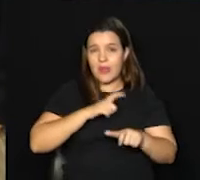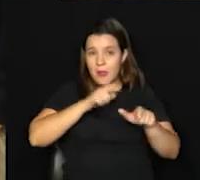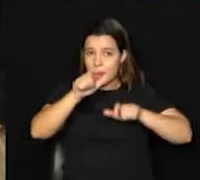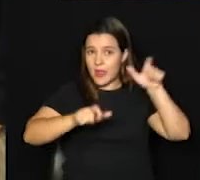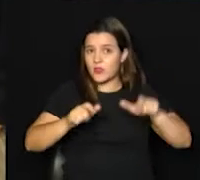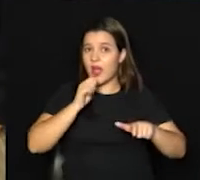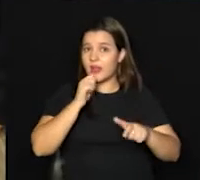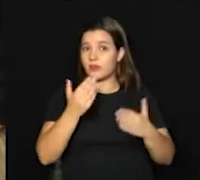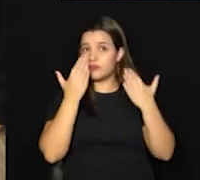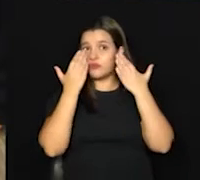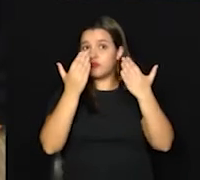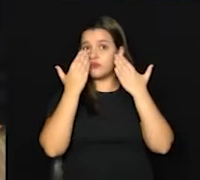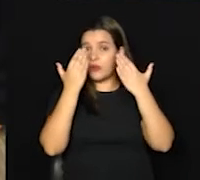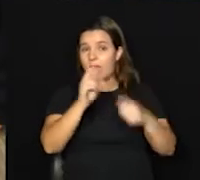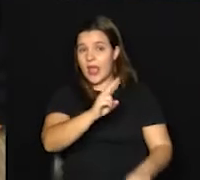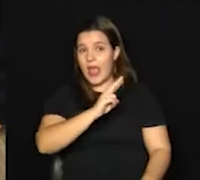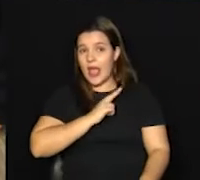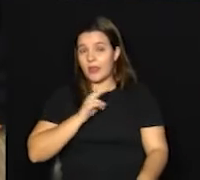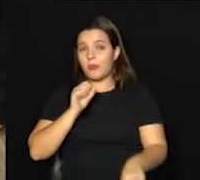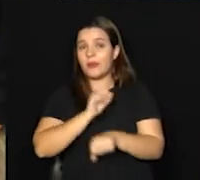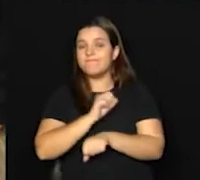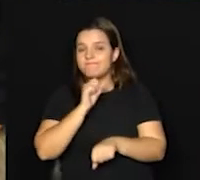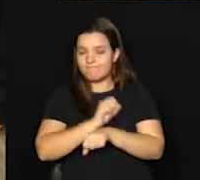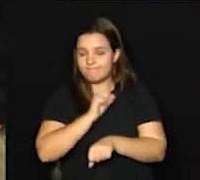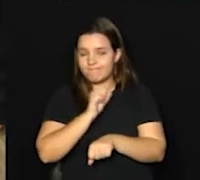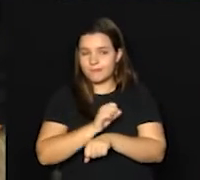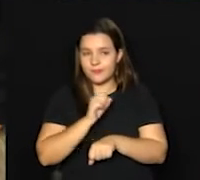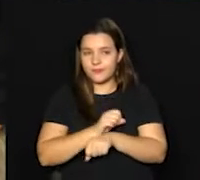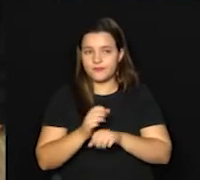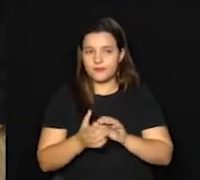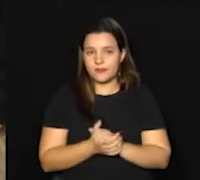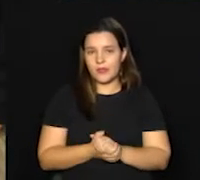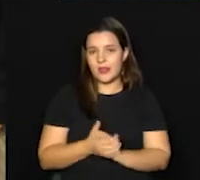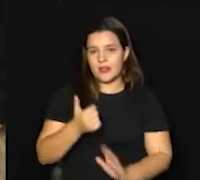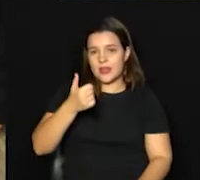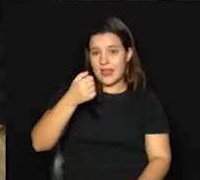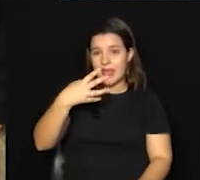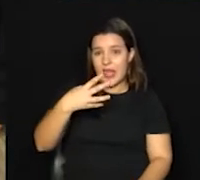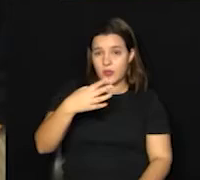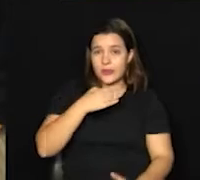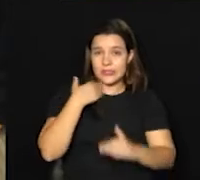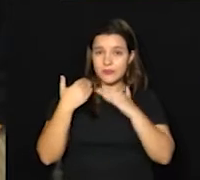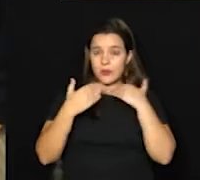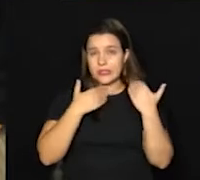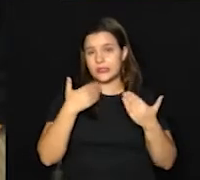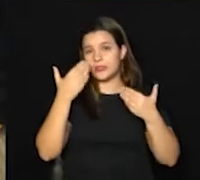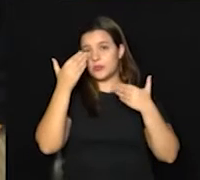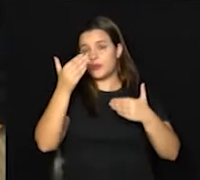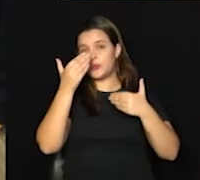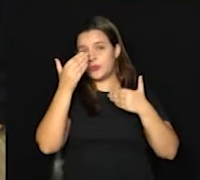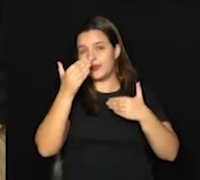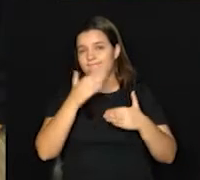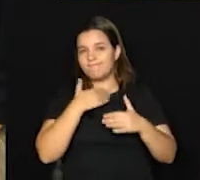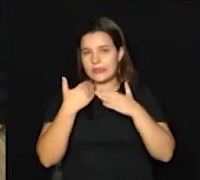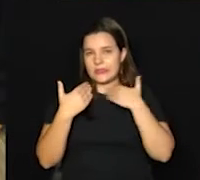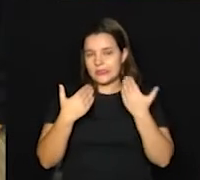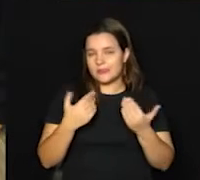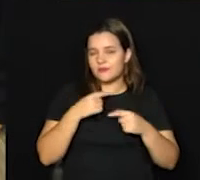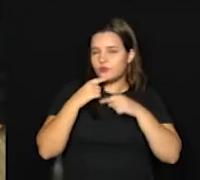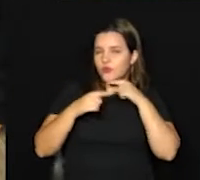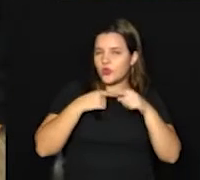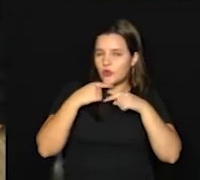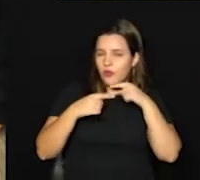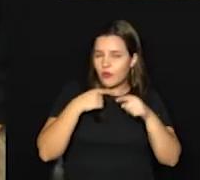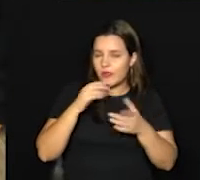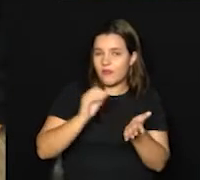e o resultado ainda não saiu. 14 óbitos em investigação, pessoas que faleceram e a doença ainda